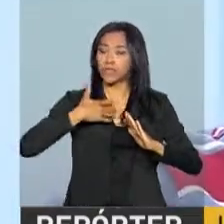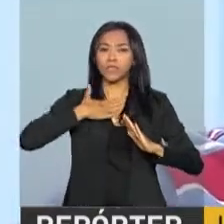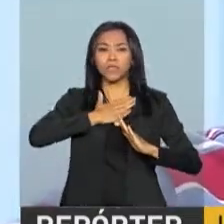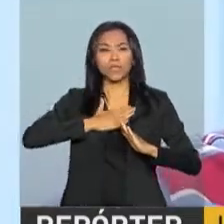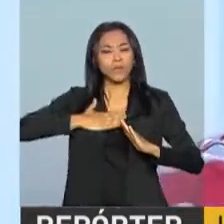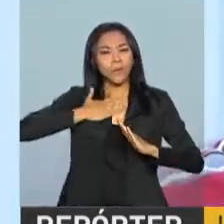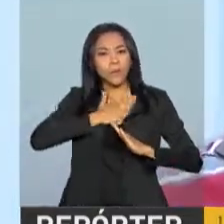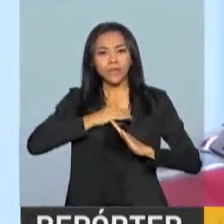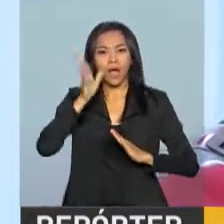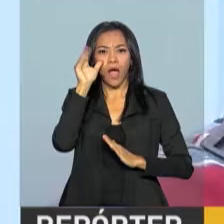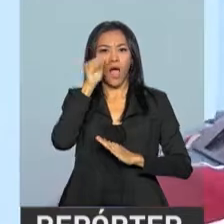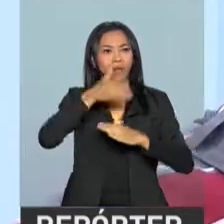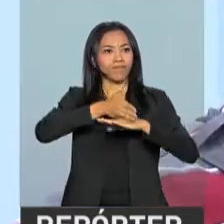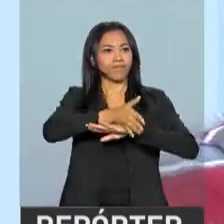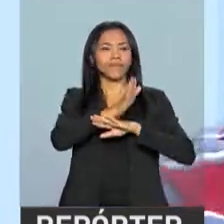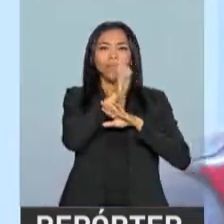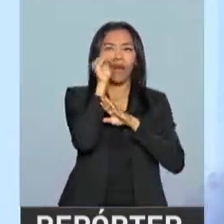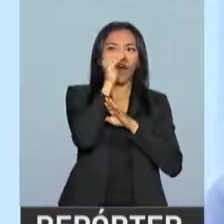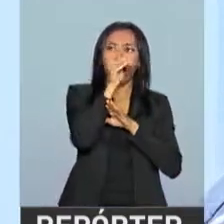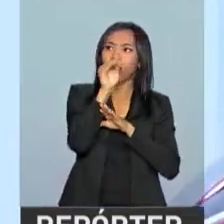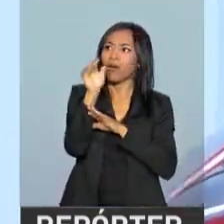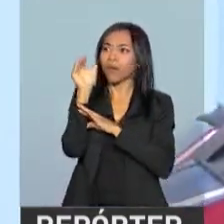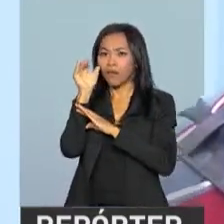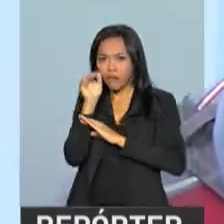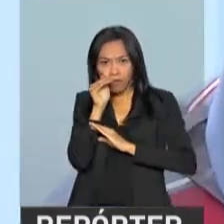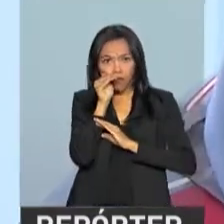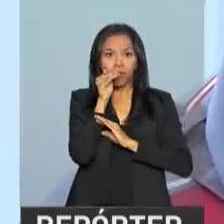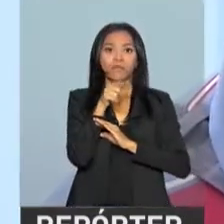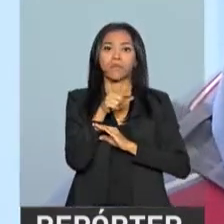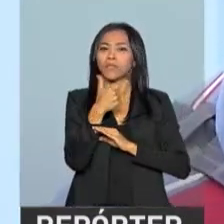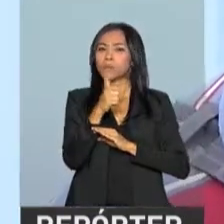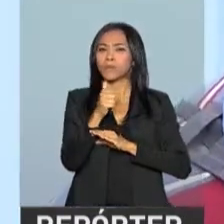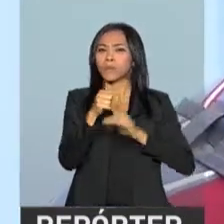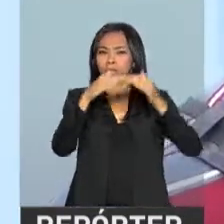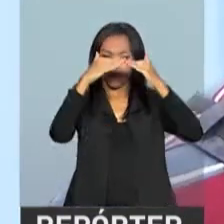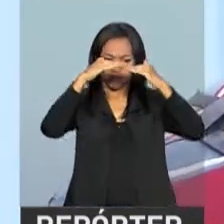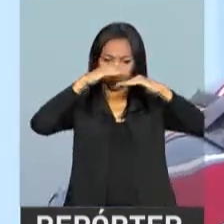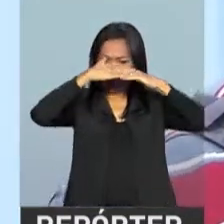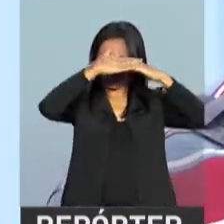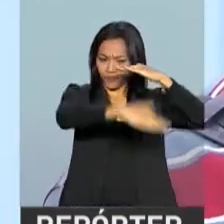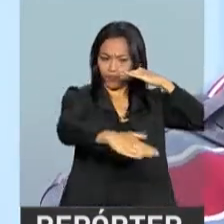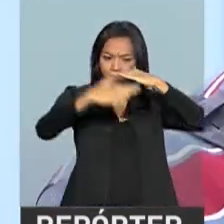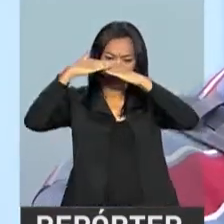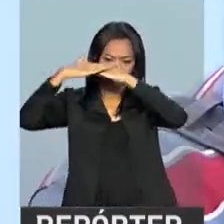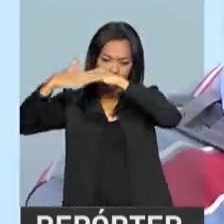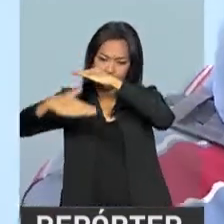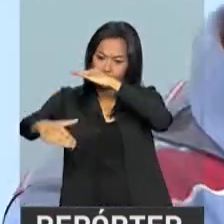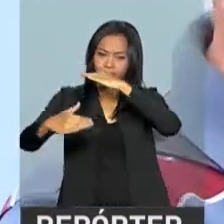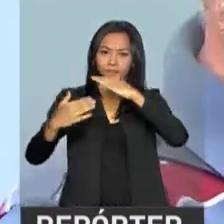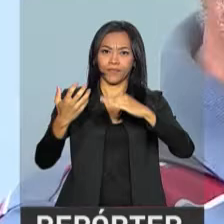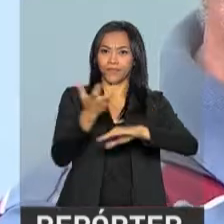antes de ver eu te juro de